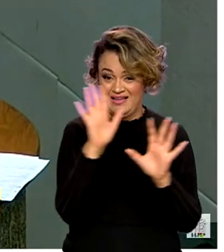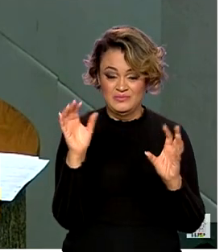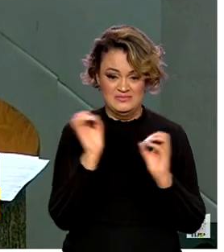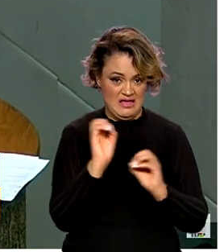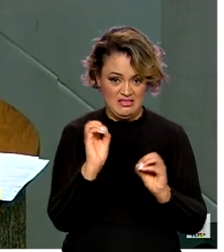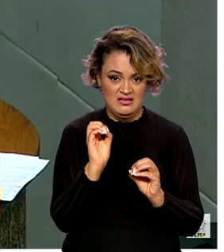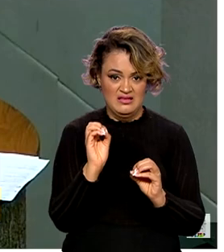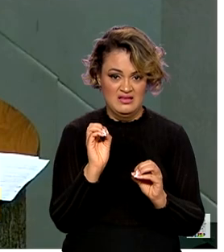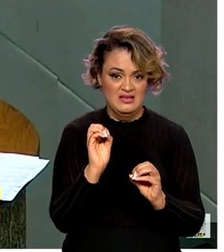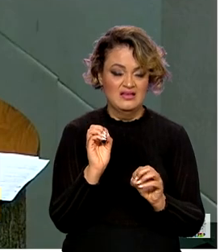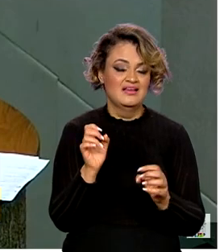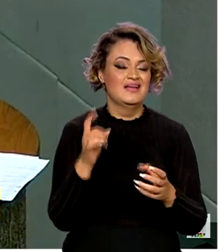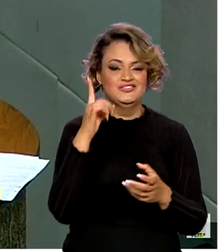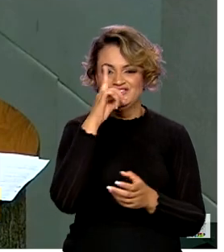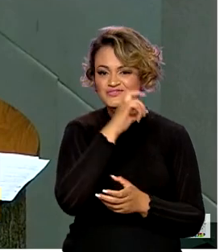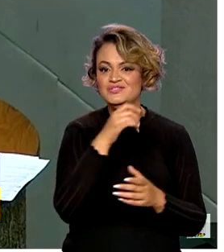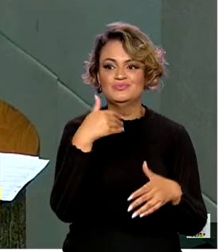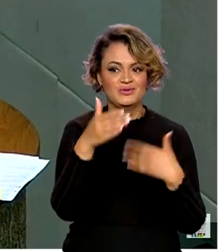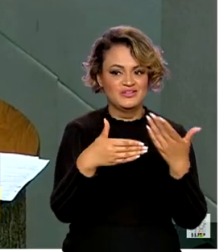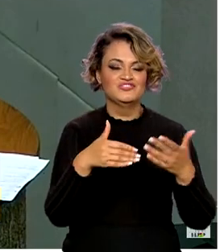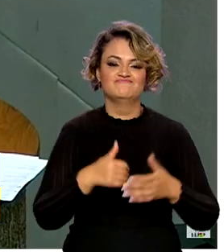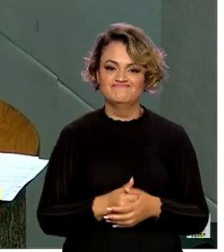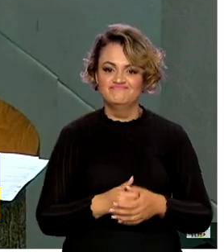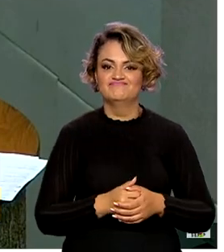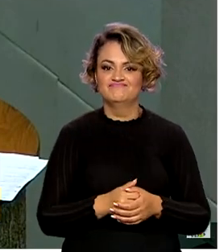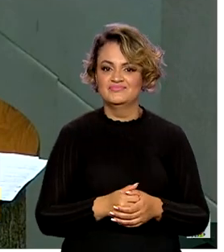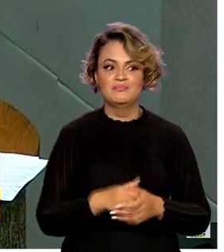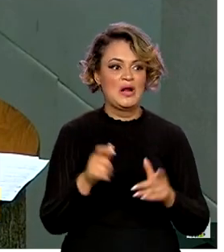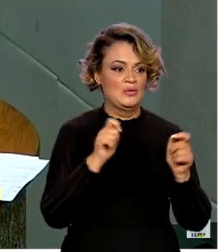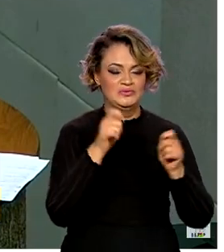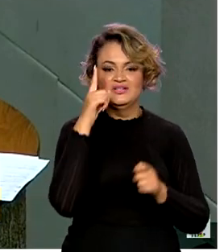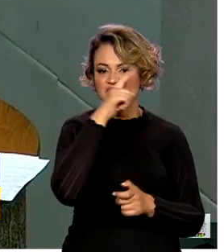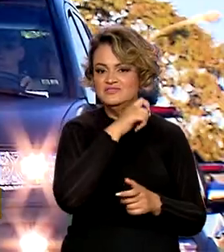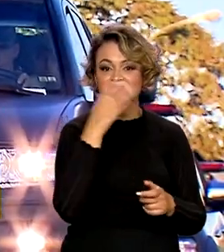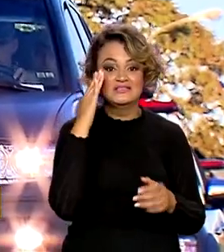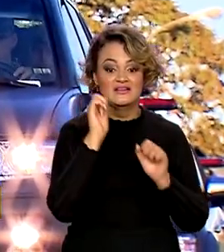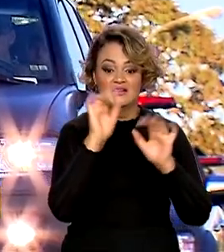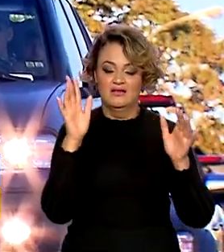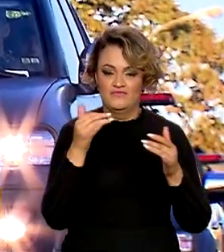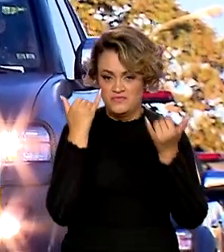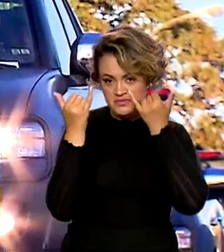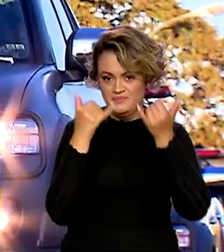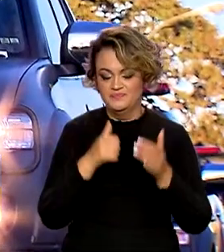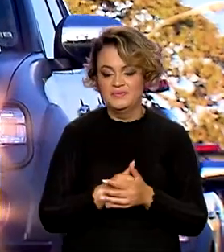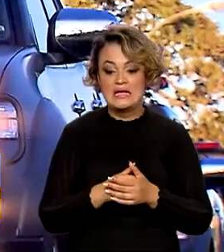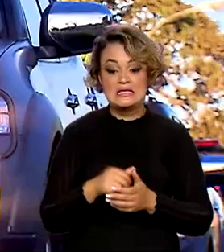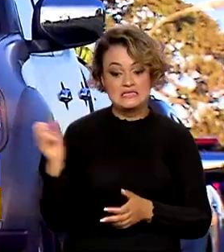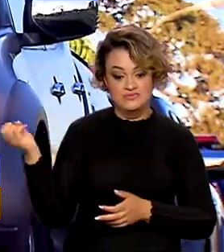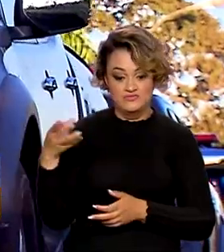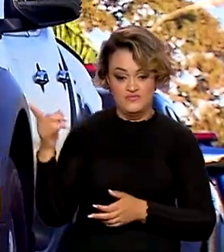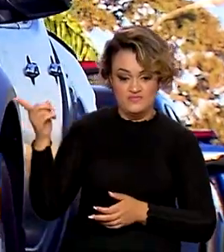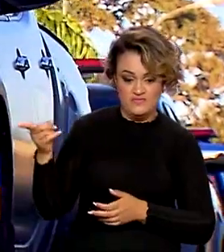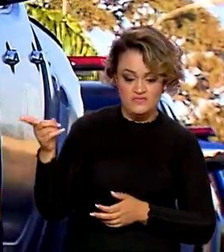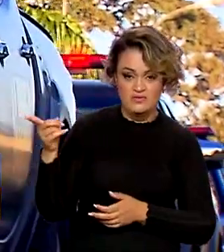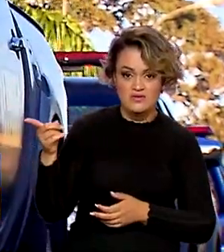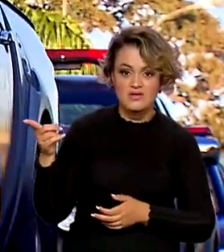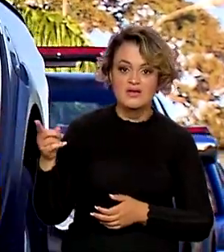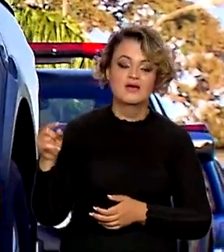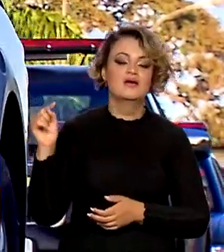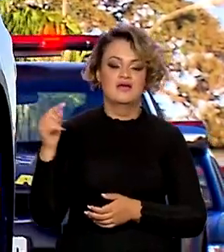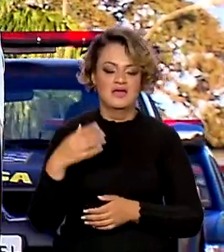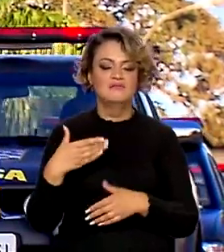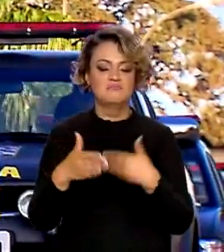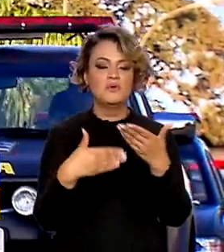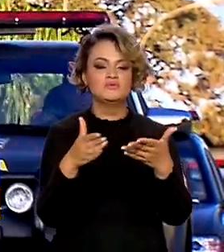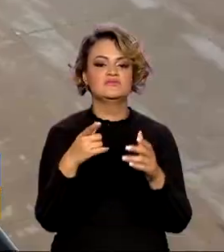é muito difícil fazer avanços sobre a repressão à tráfico de drogas e o novo plano de combate às drogas já